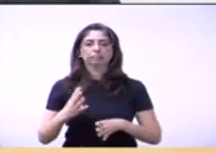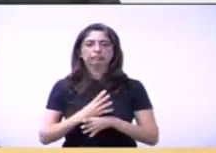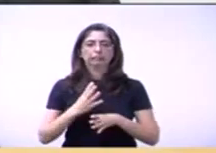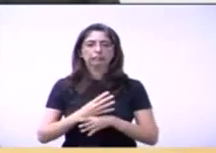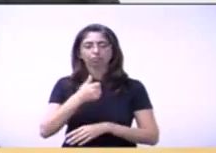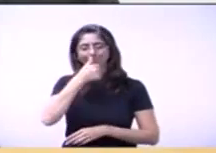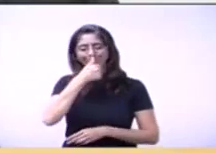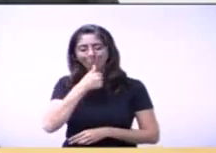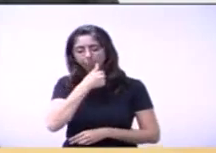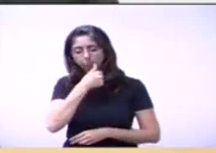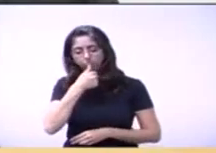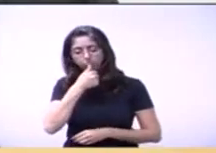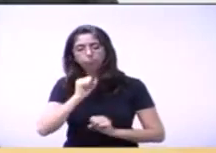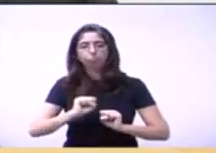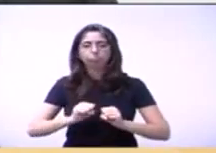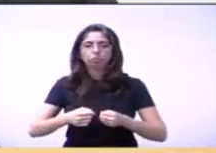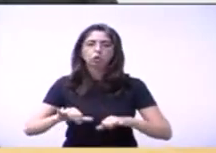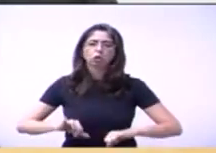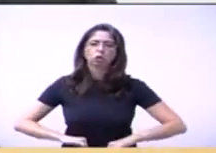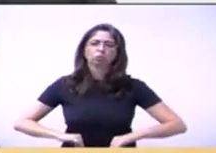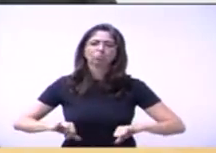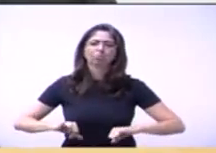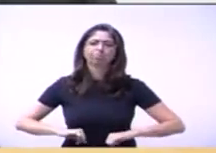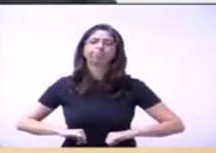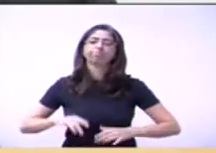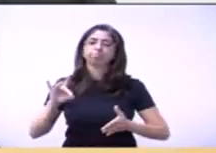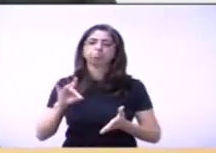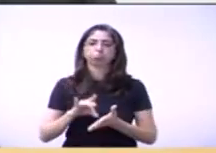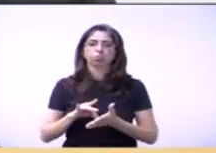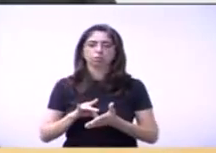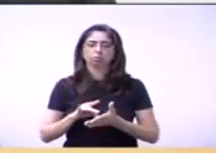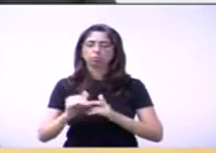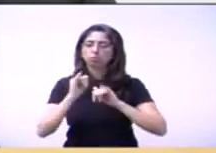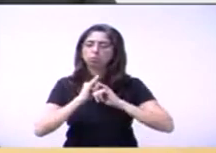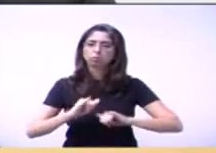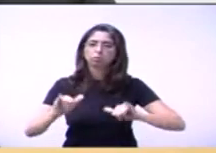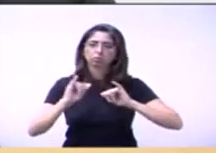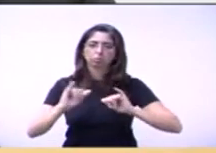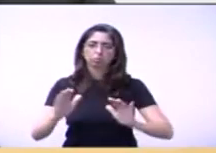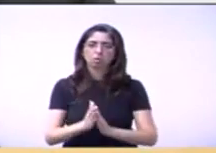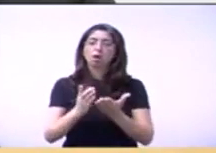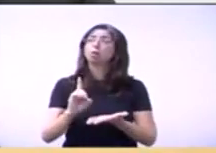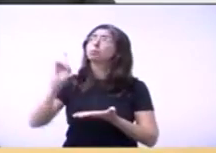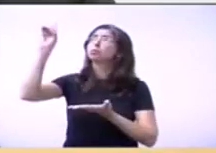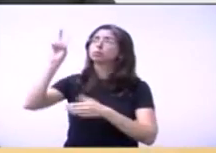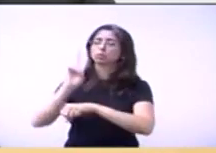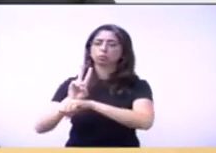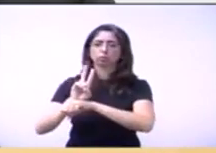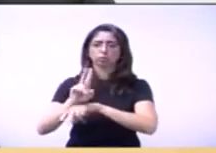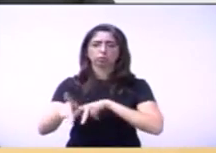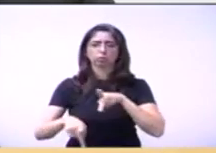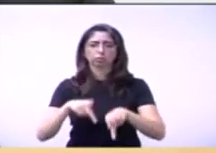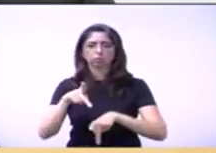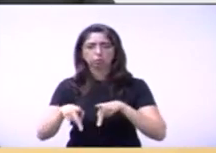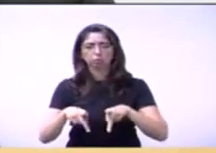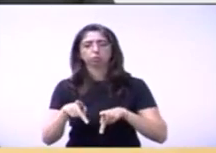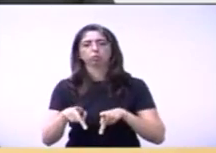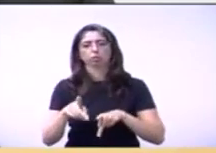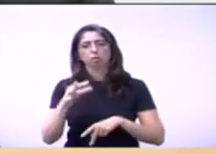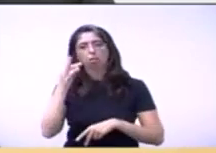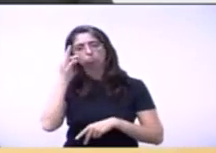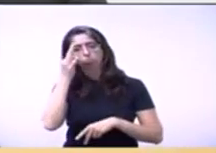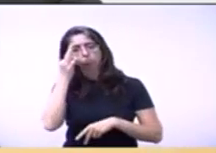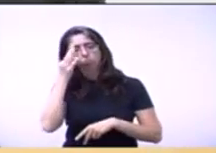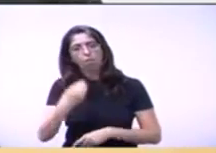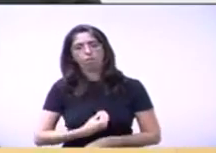o bom combate, companheiro Danilo, sabe? Pregando a palavra de Deus, cuidando das pessoas, e foi um grande testemunho de